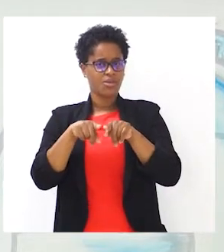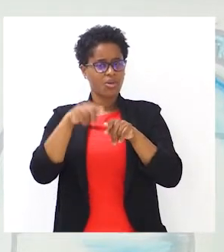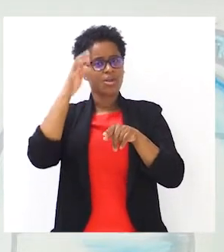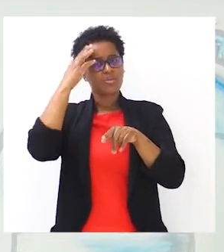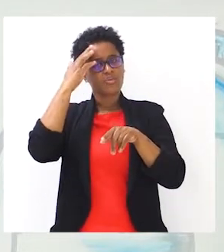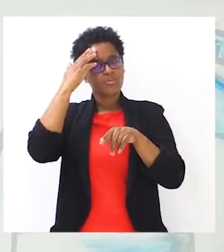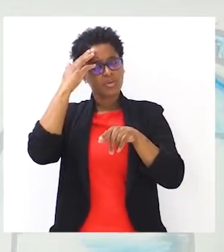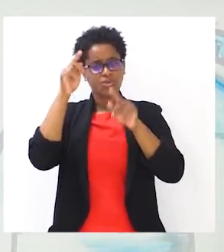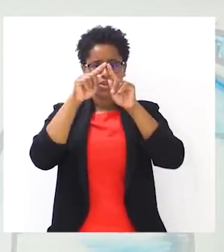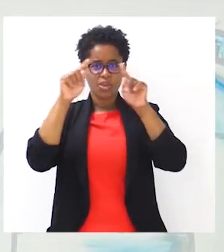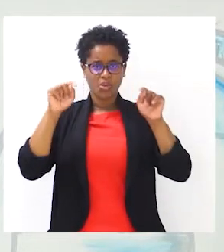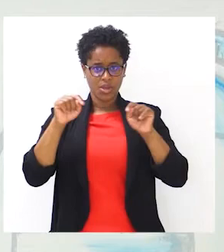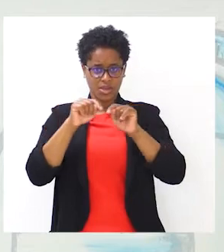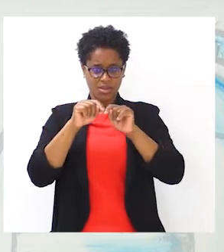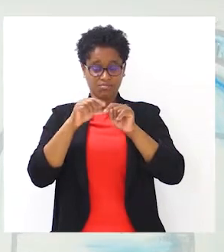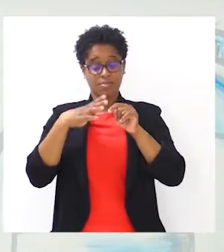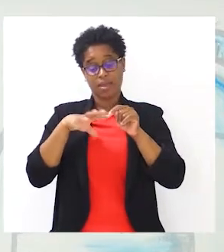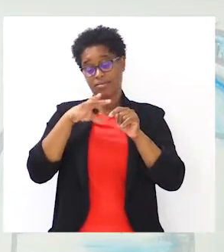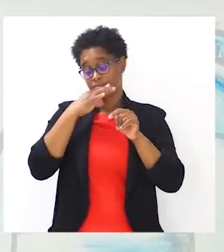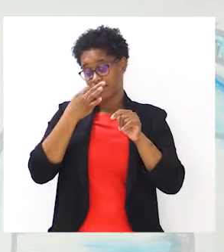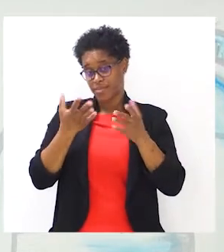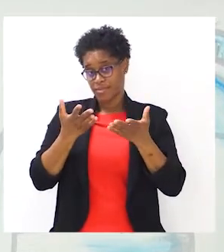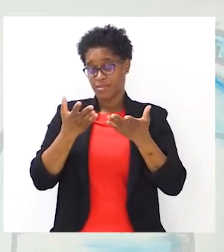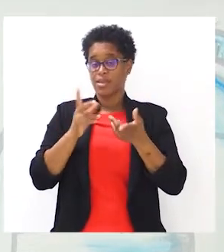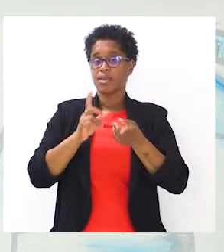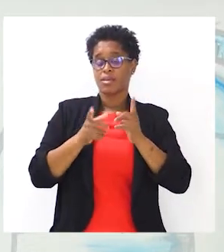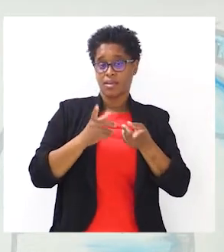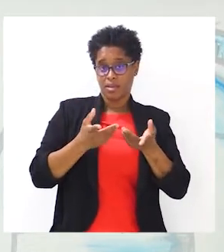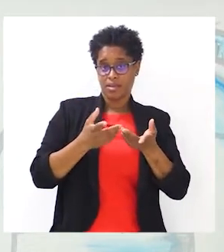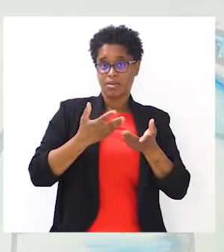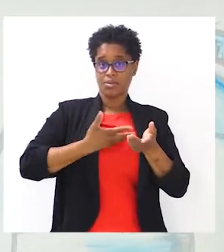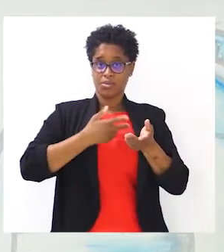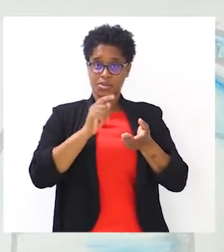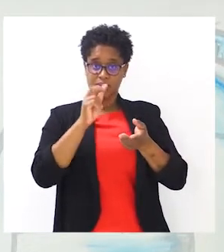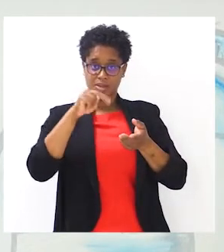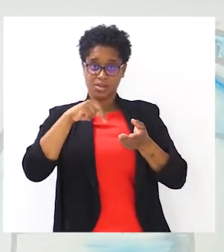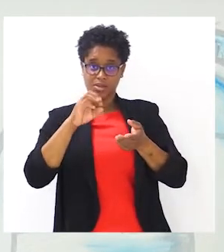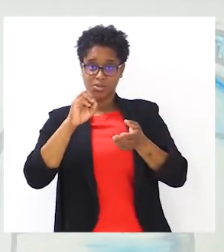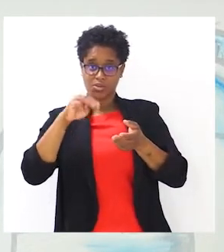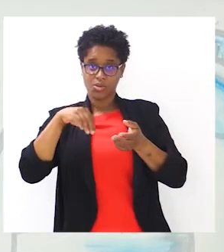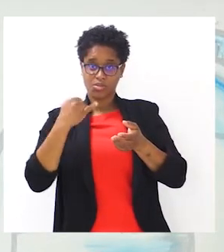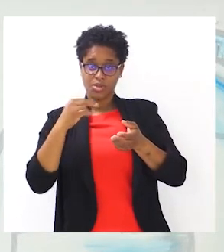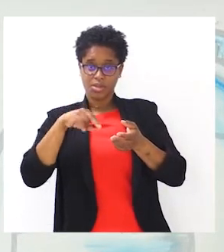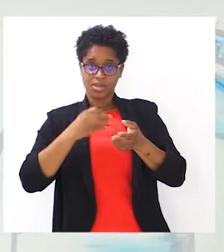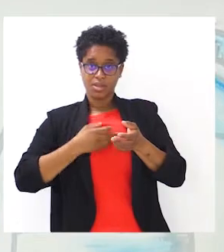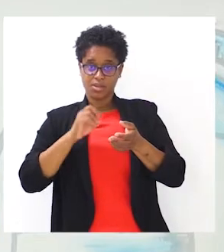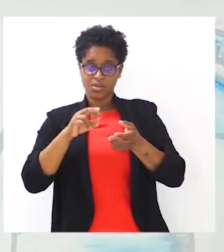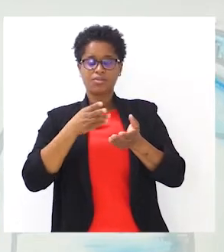número de quadradinhos. Quer dizer que o denominador